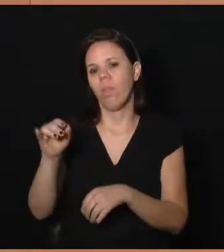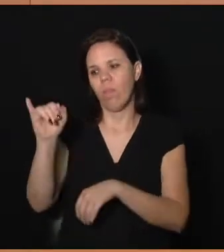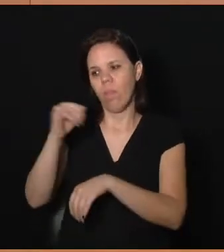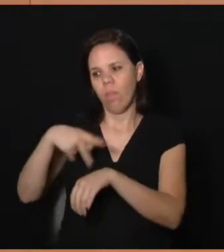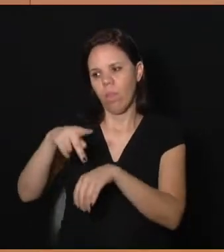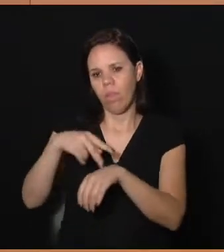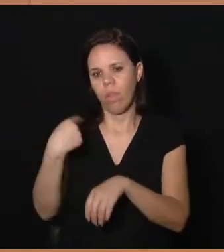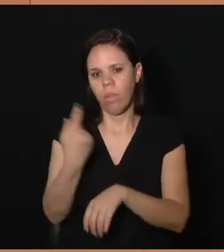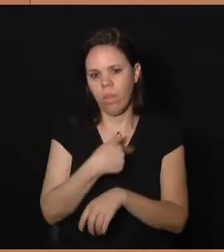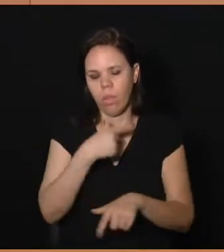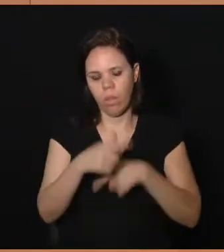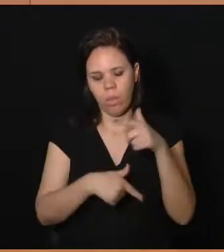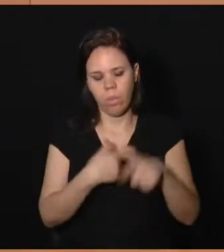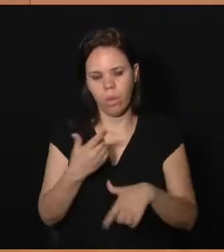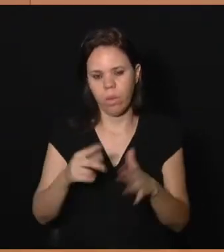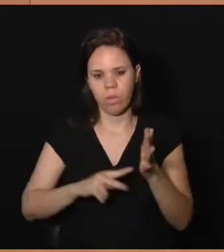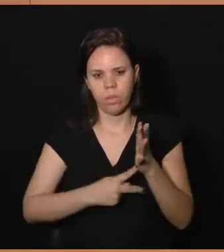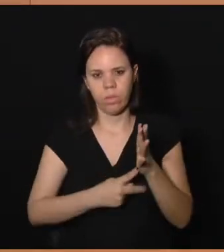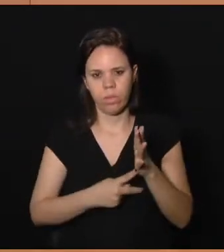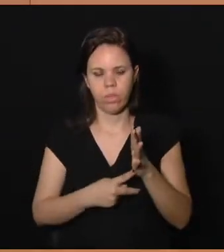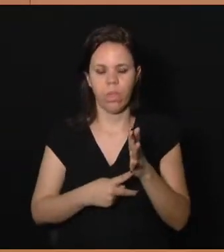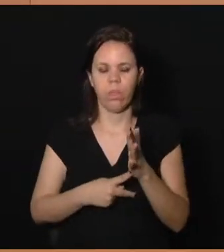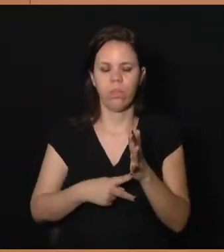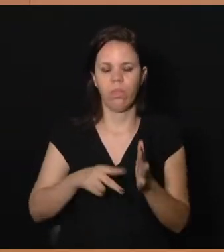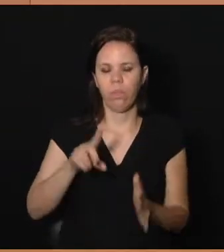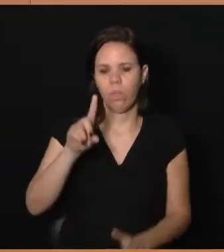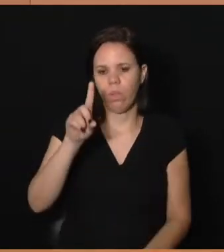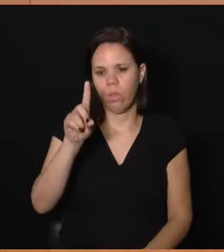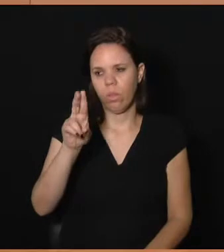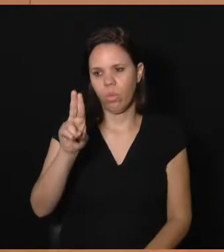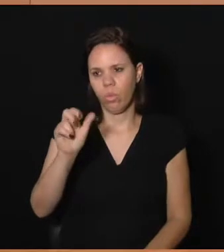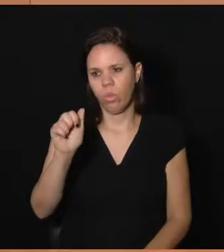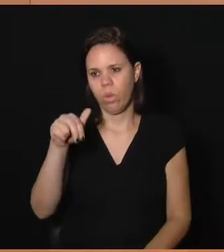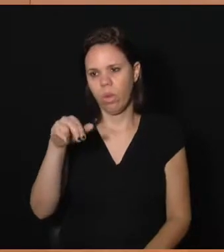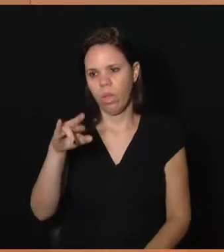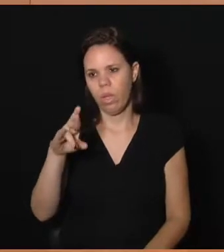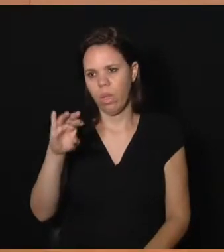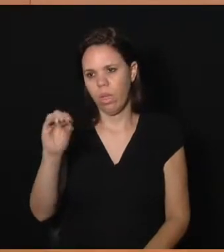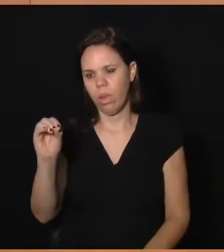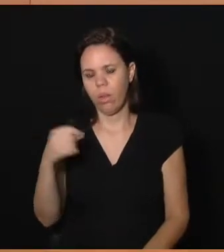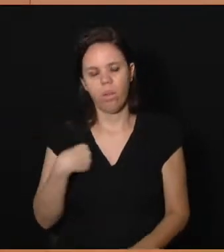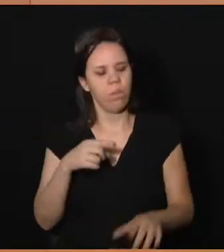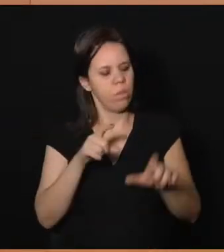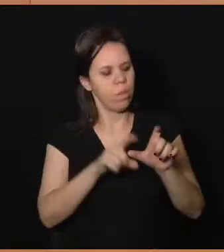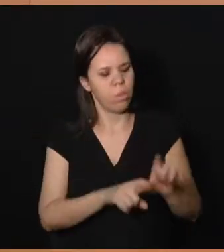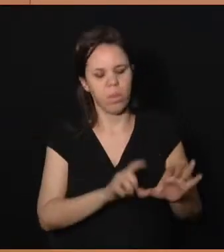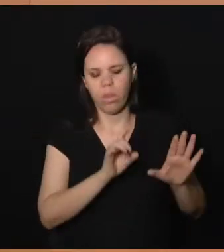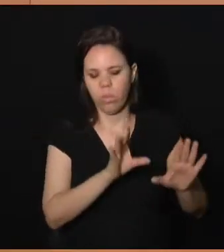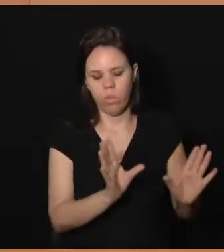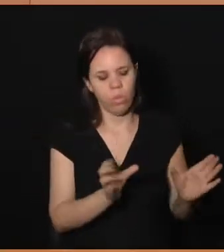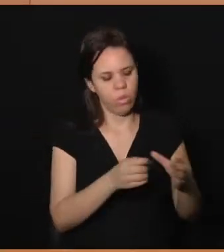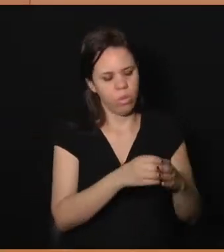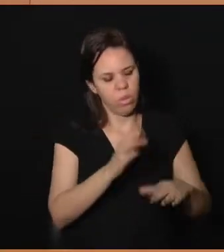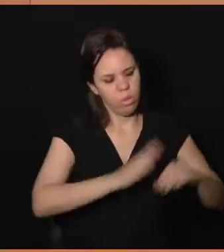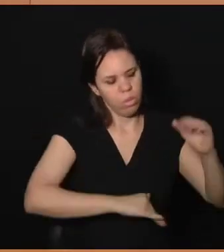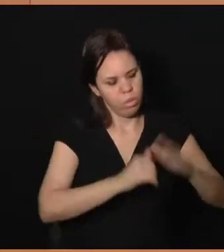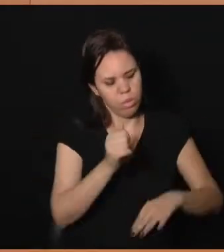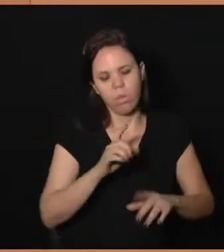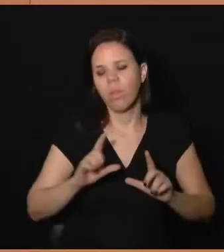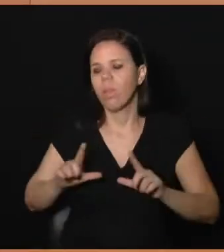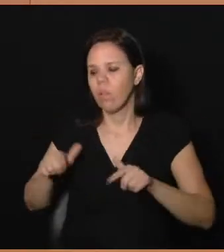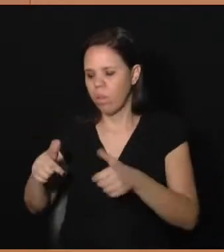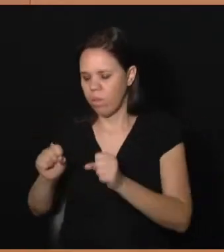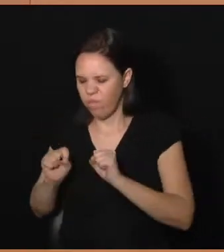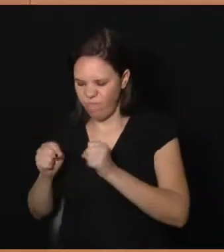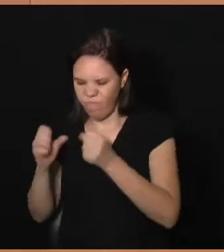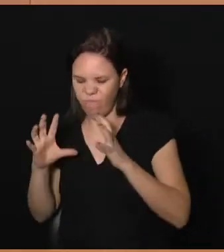Nós, até como sindicato, não defendemos simplesmente a categoria. Eu acho que nós defendemos aquilo que